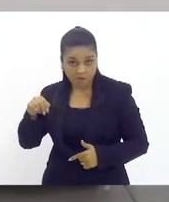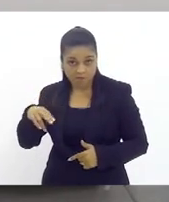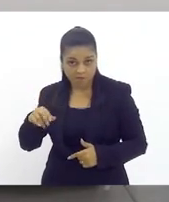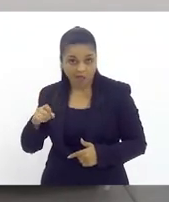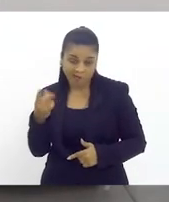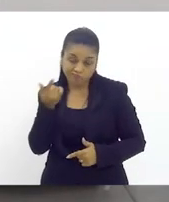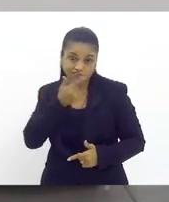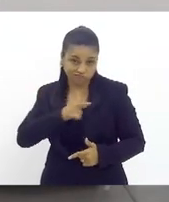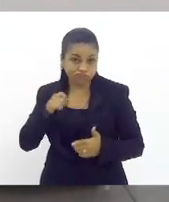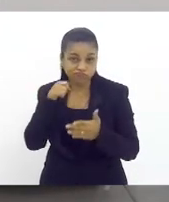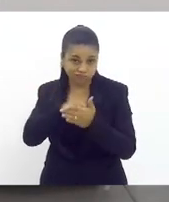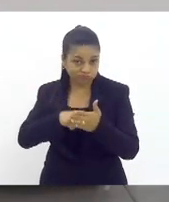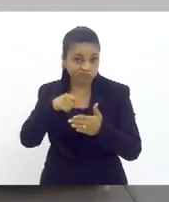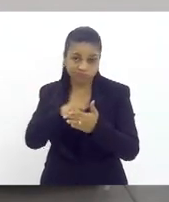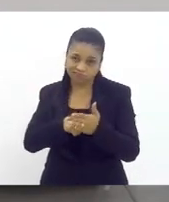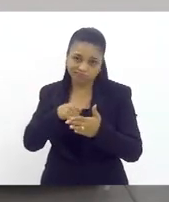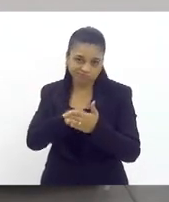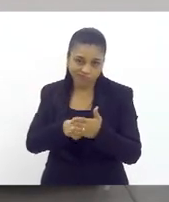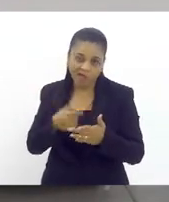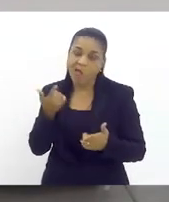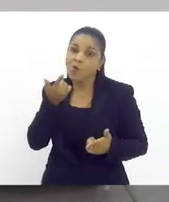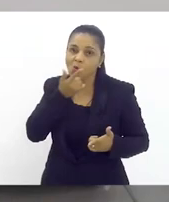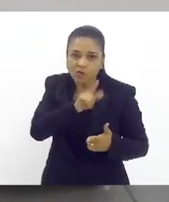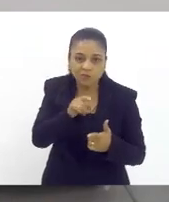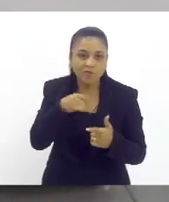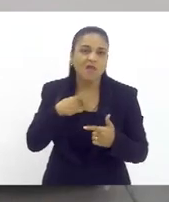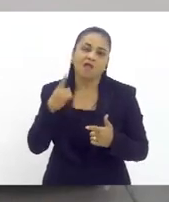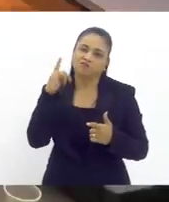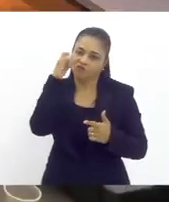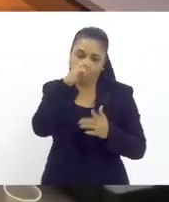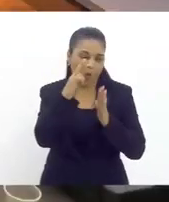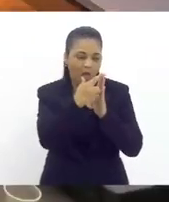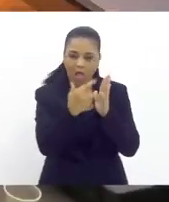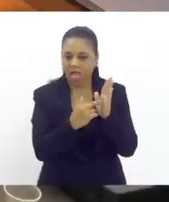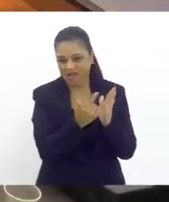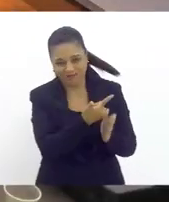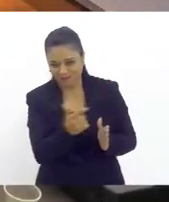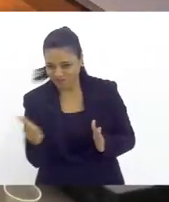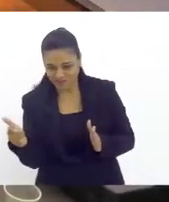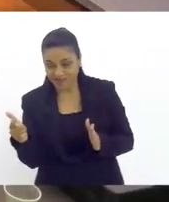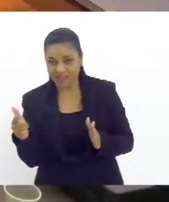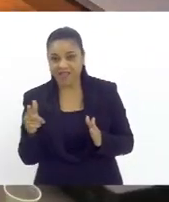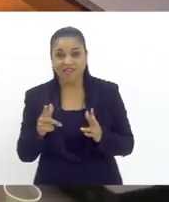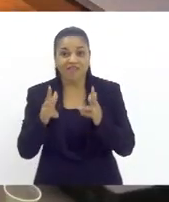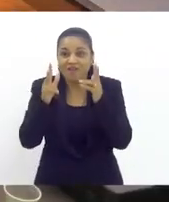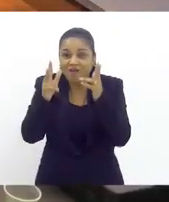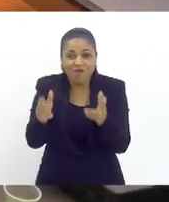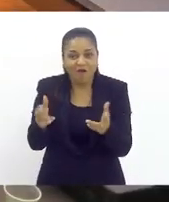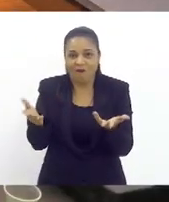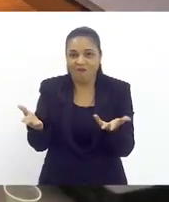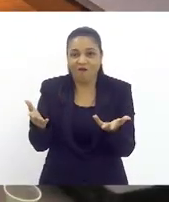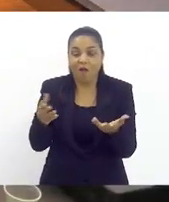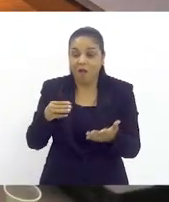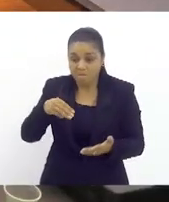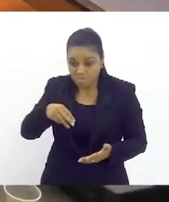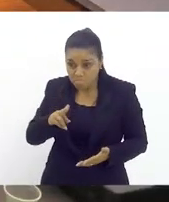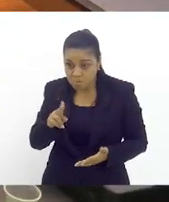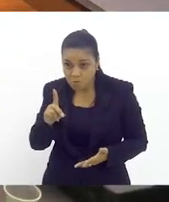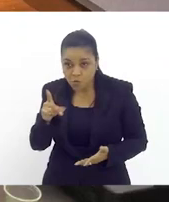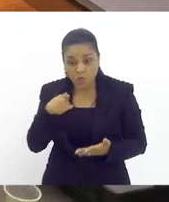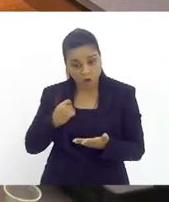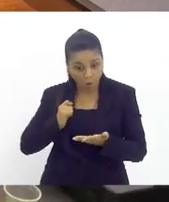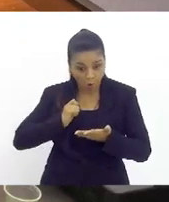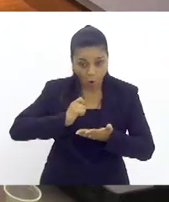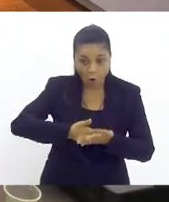que mas que não confirma a regra é o Helinho Groisman se dá anos e anos e anos e as mudas que ele pegou ele comprou Ele comprou